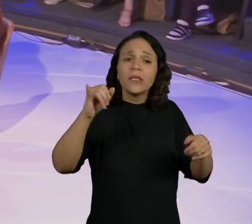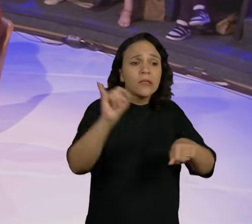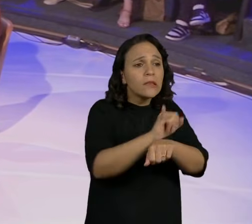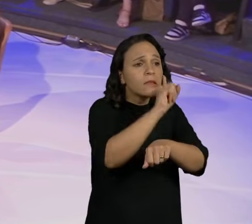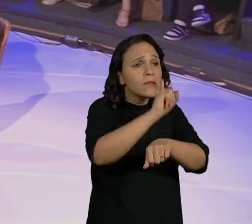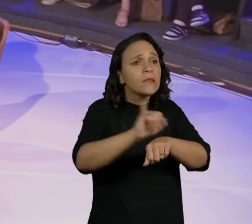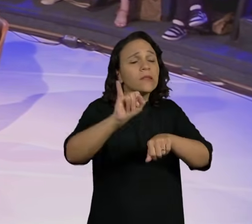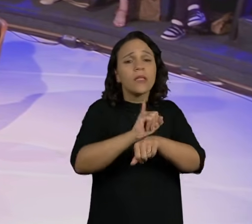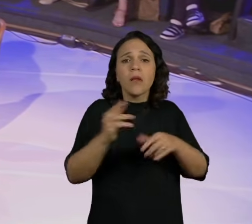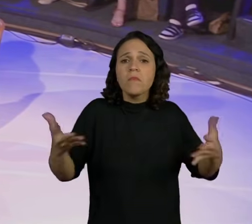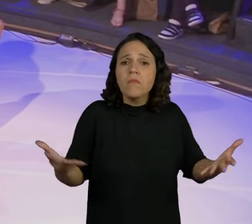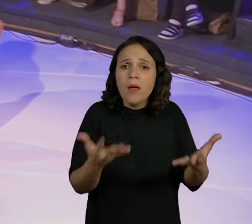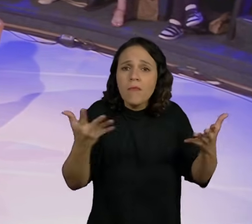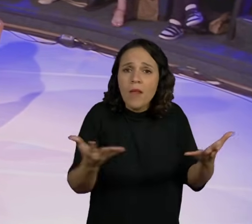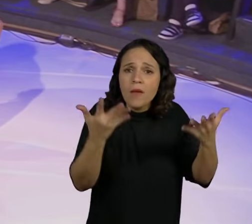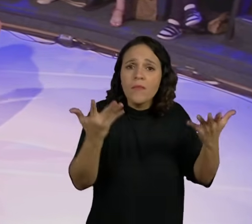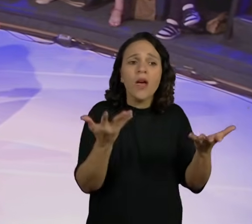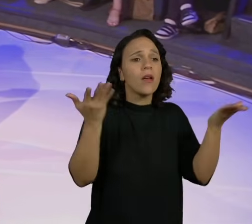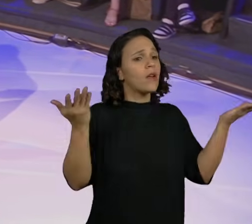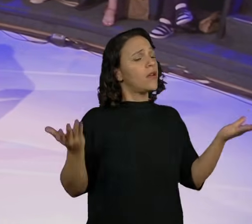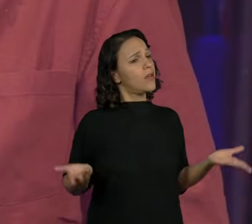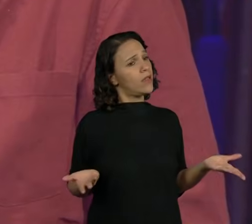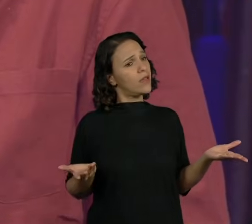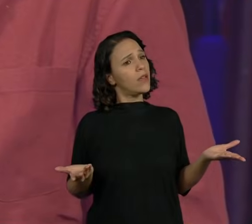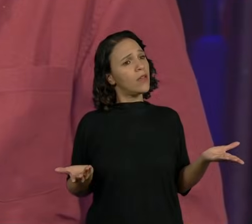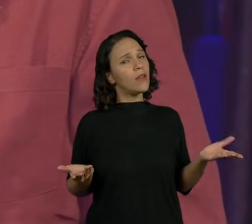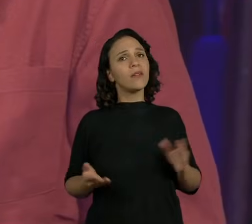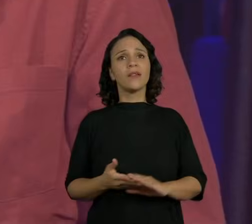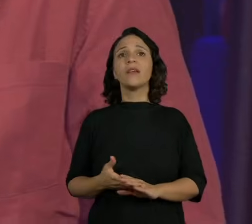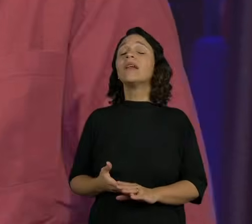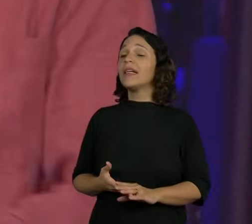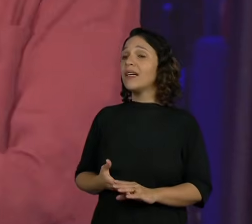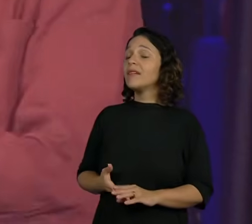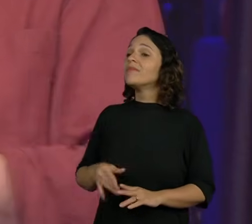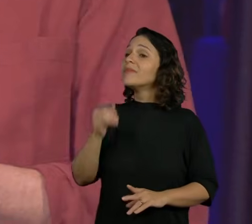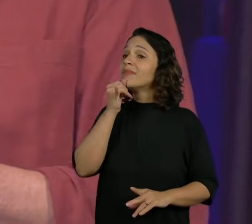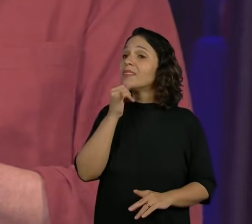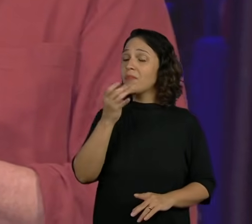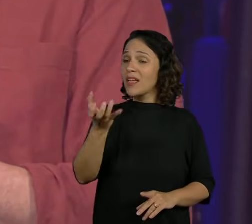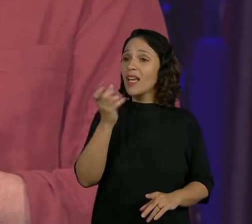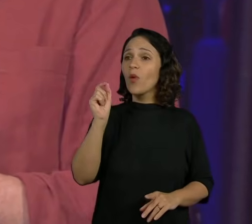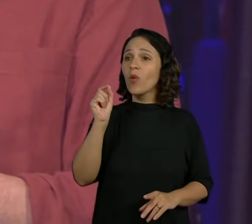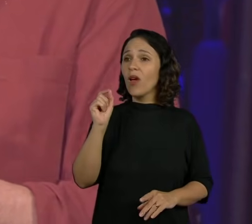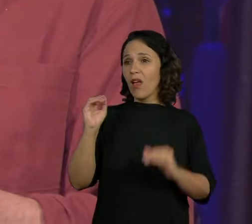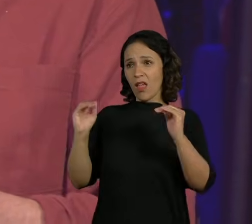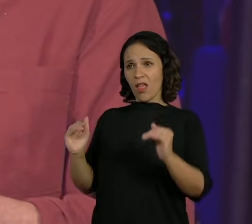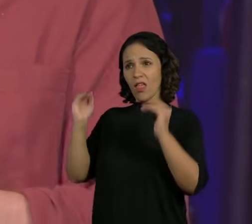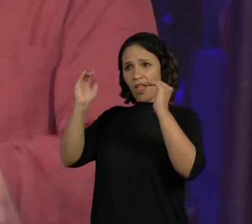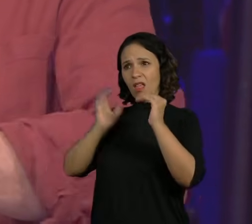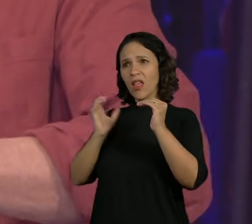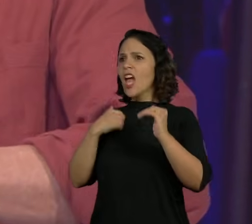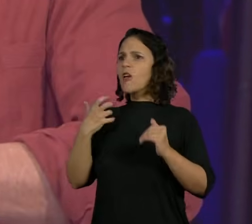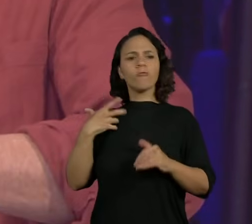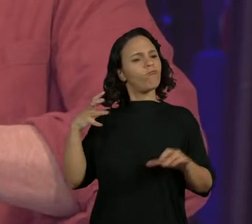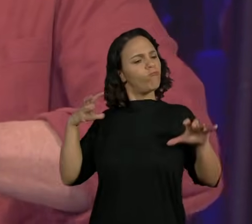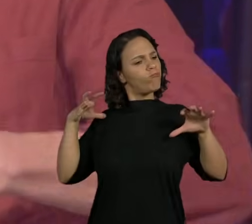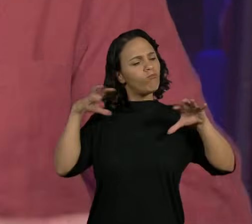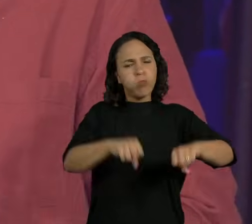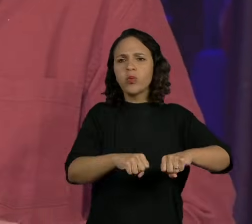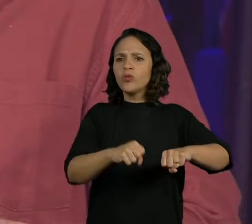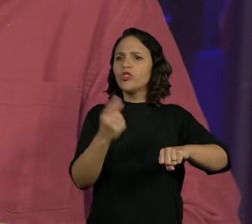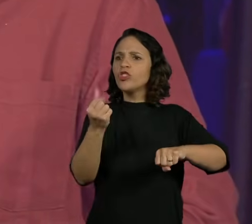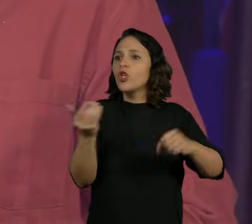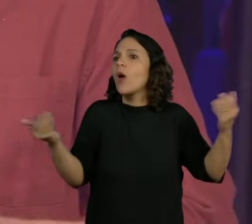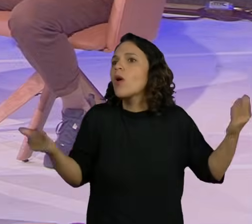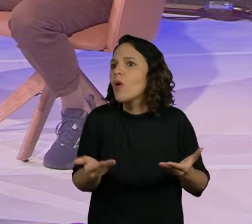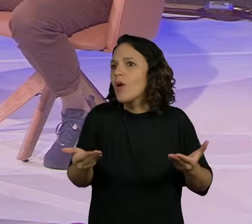se desenvolverem. Claro, né? claro. Você tem uma elite entre nós que quer o saque de curto prazo. Ele quer roubar o dinheiro